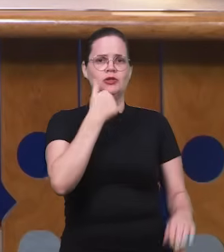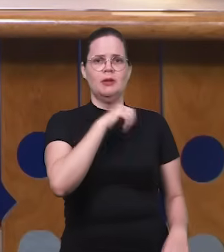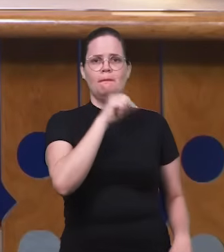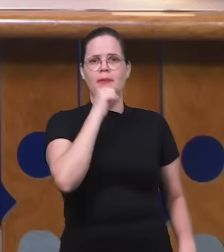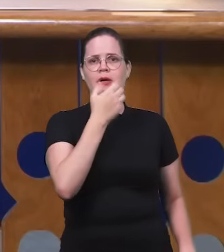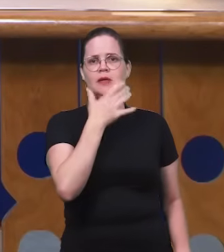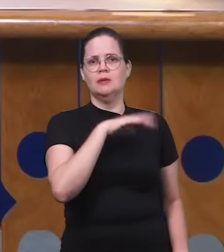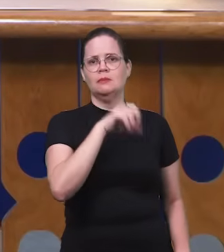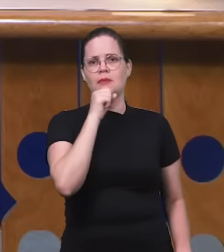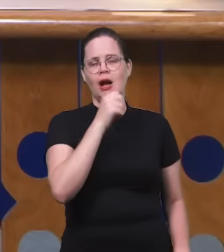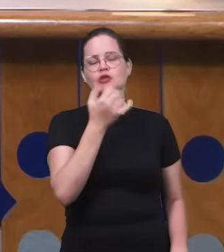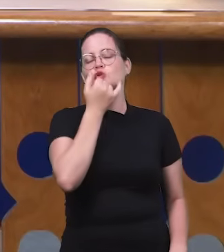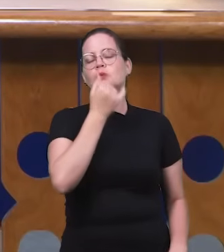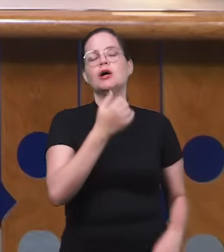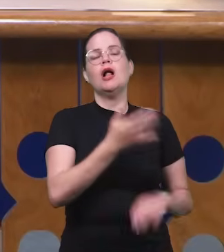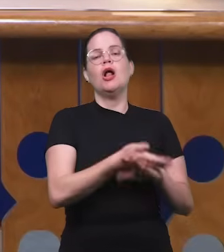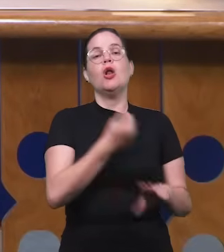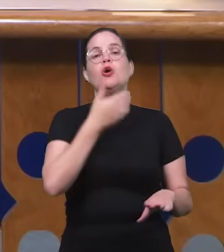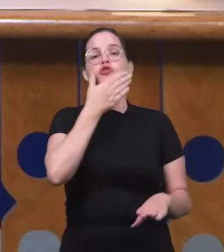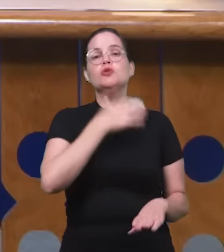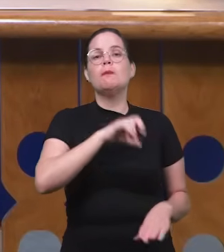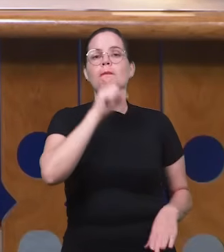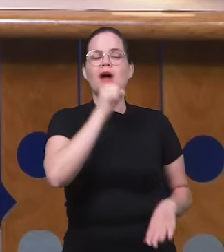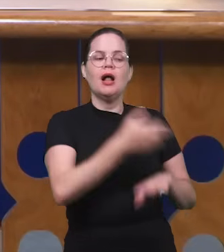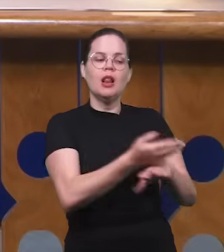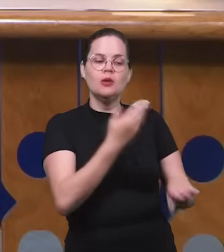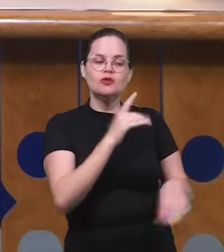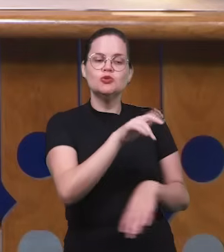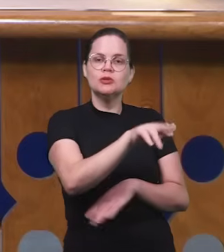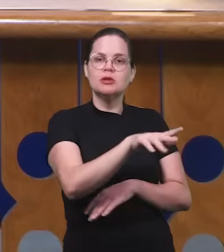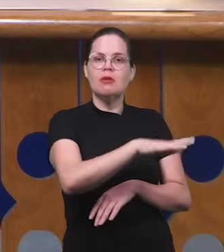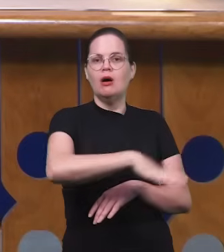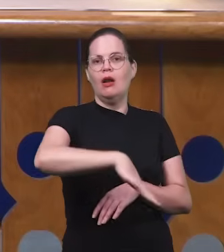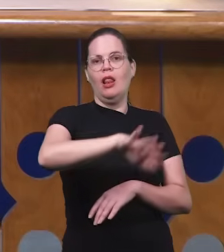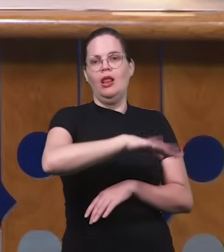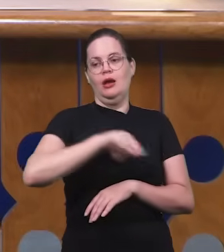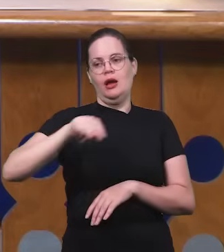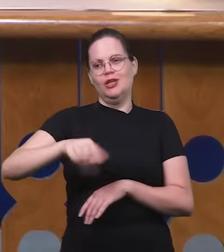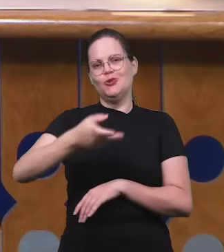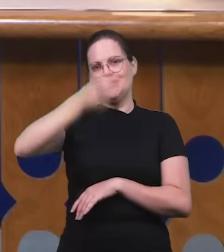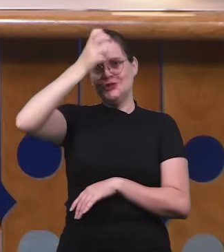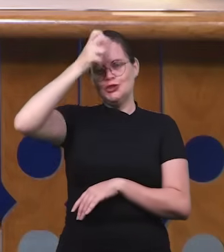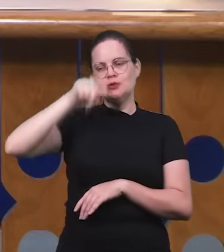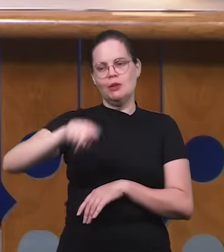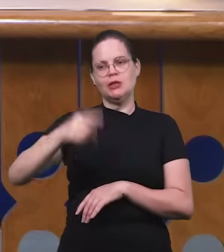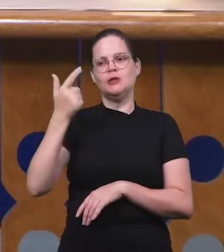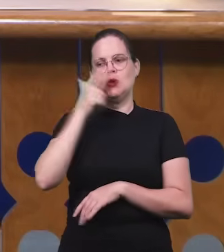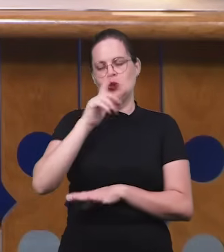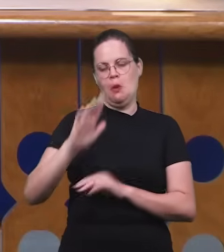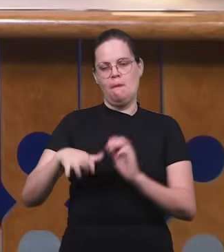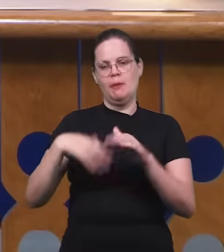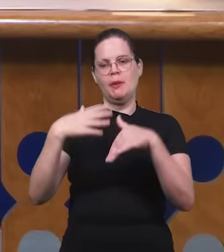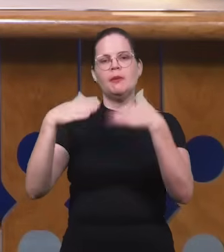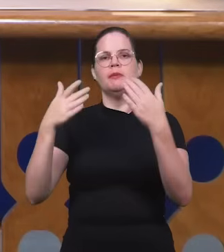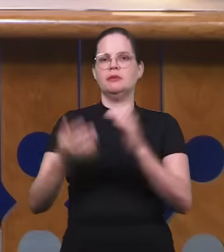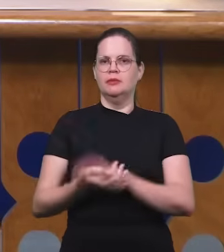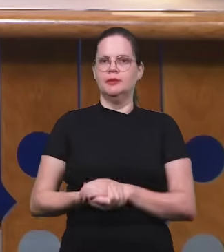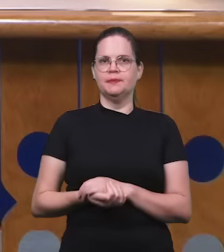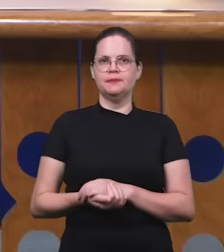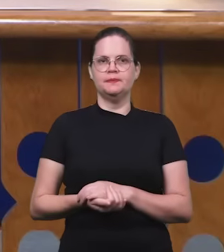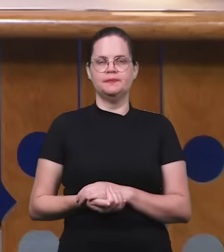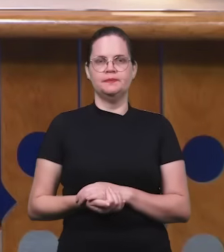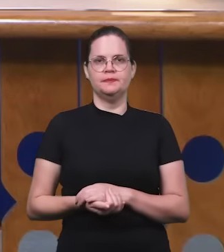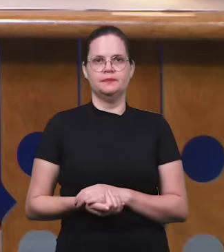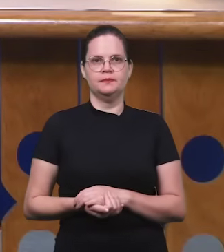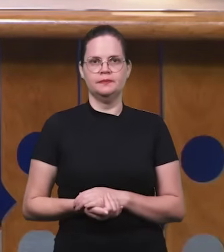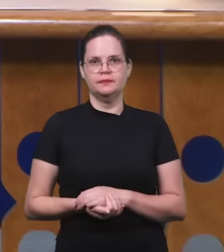terra, mesmo assim ele prosperou, sem ter direito nenhum, como escravo, mas ele prosperou.